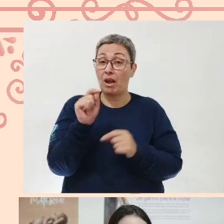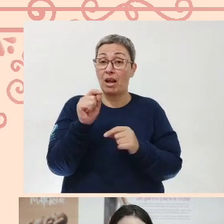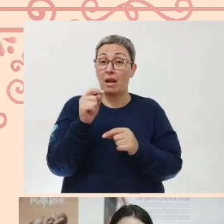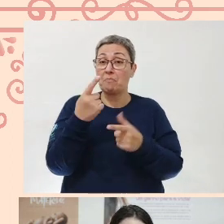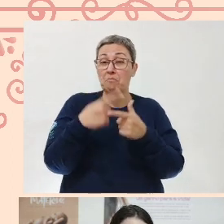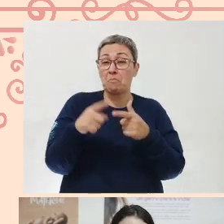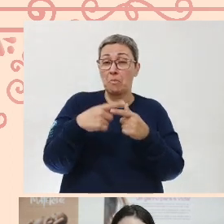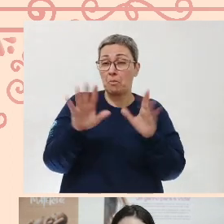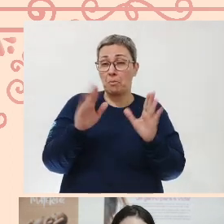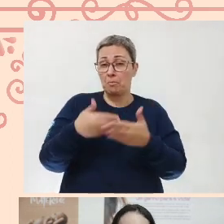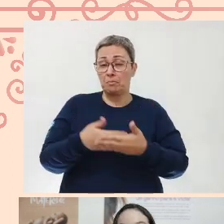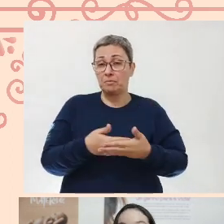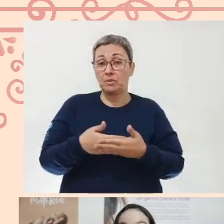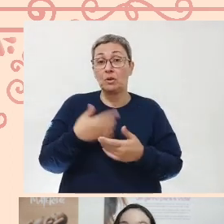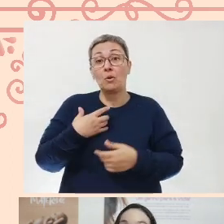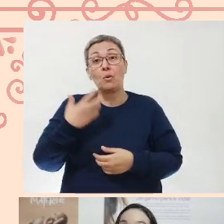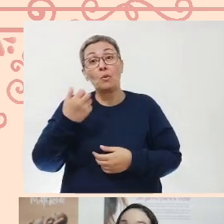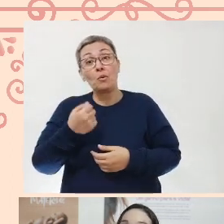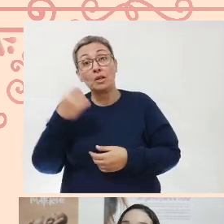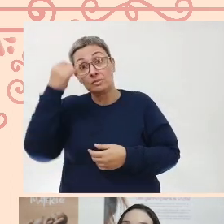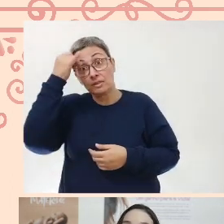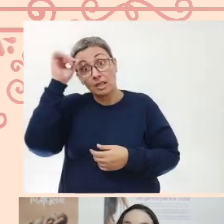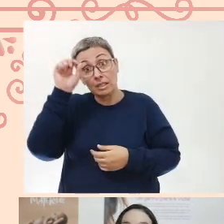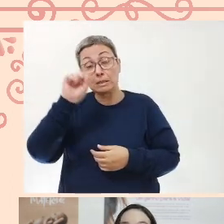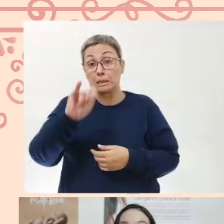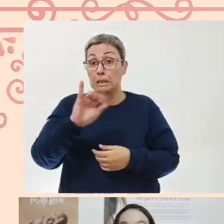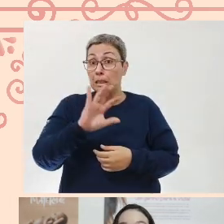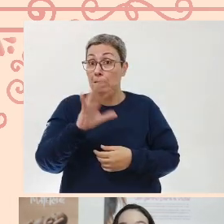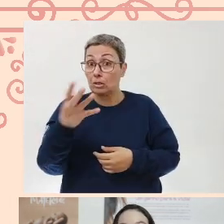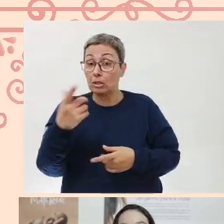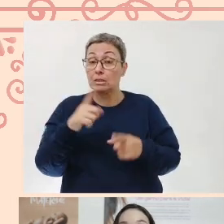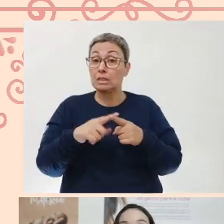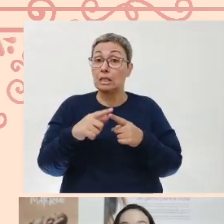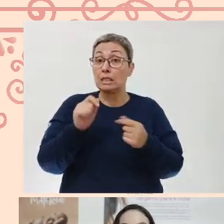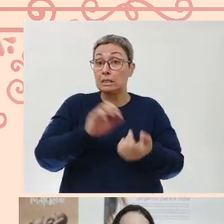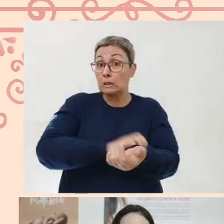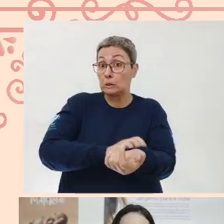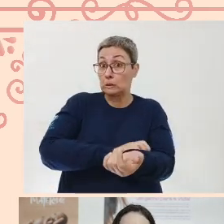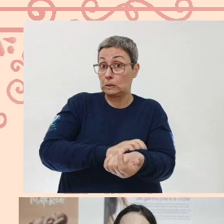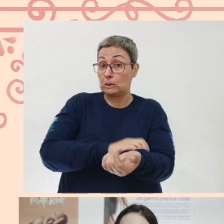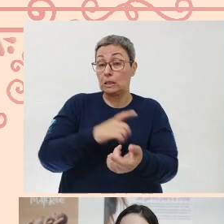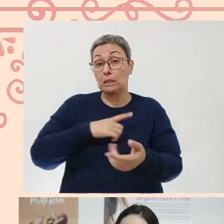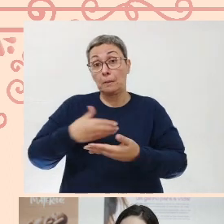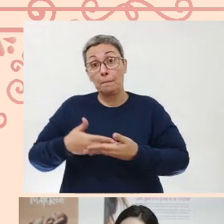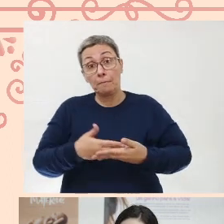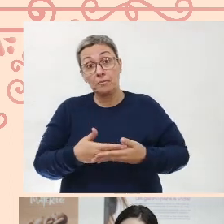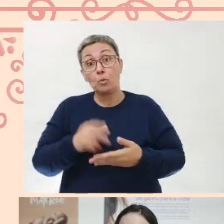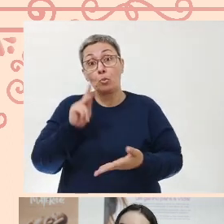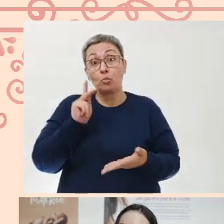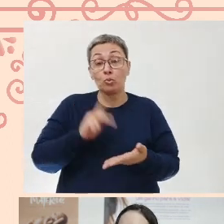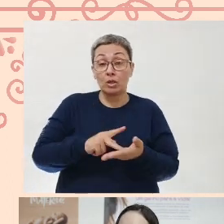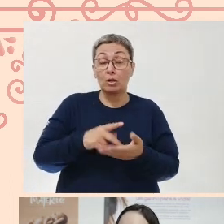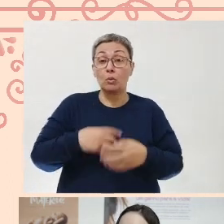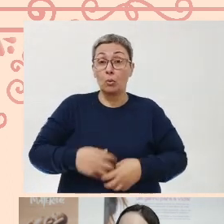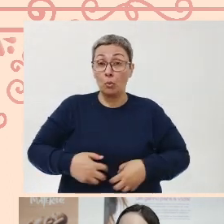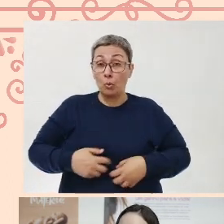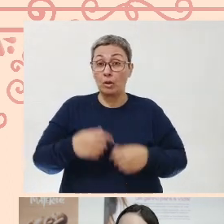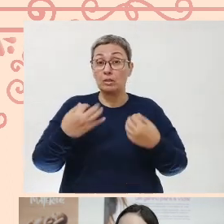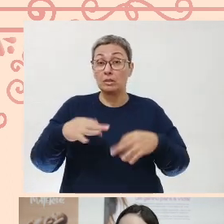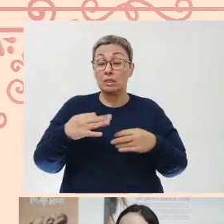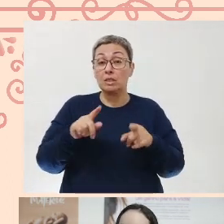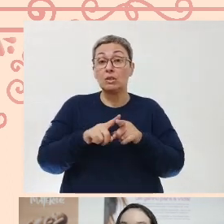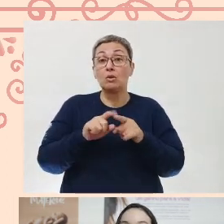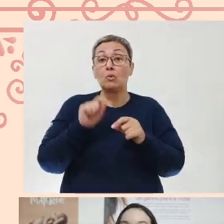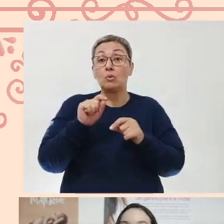vão causar cólica no bebê. O leite de vaca só causaria alguma cólica se o bebê tivesse algum tipo de alergia. O que realmente pode